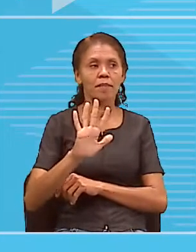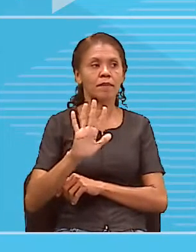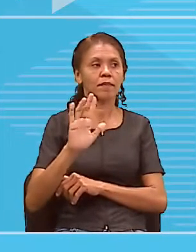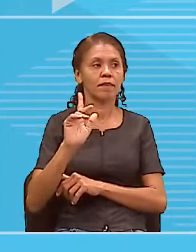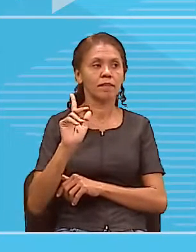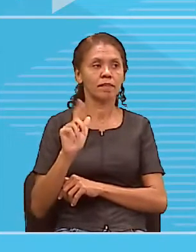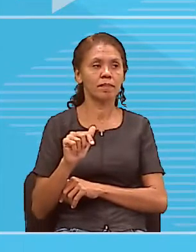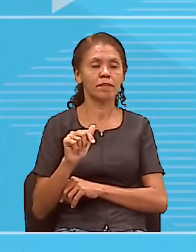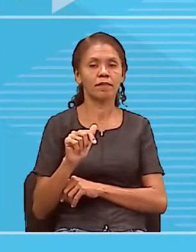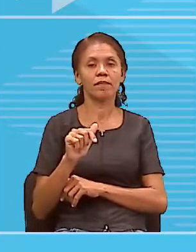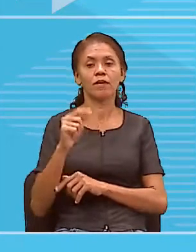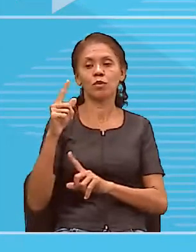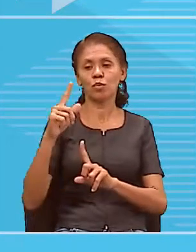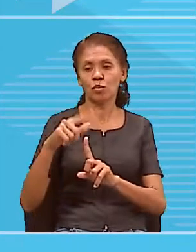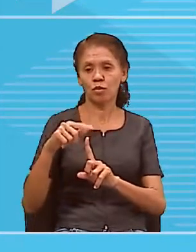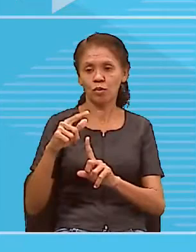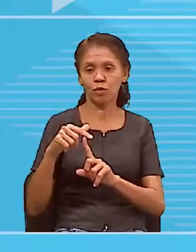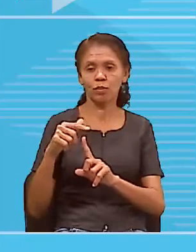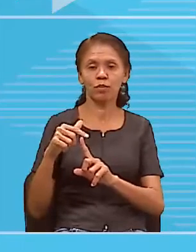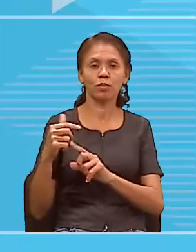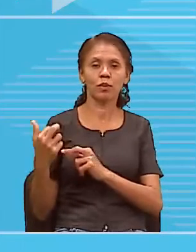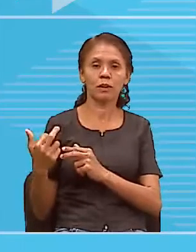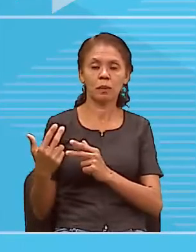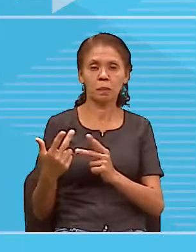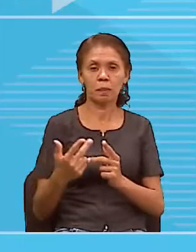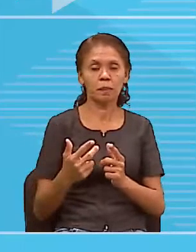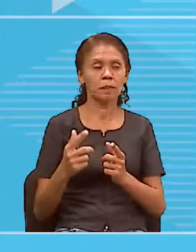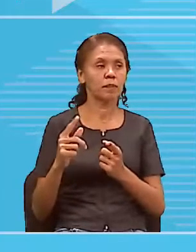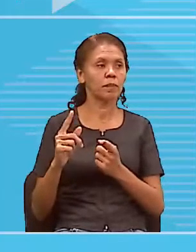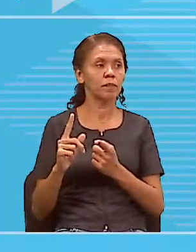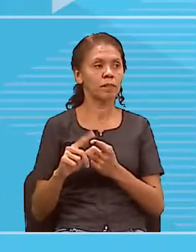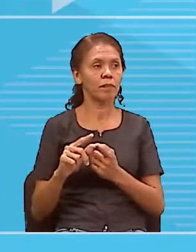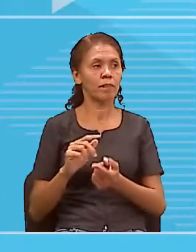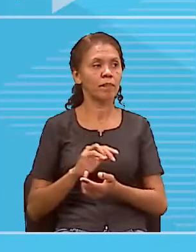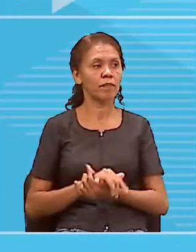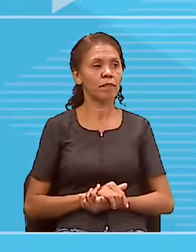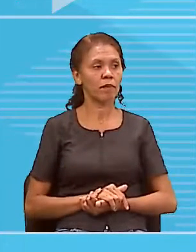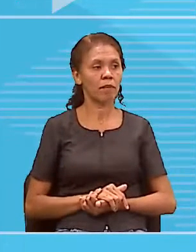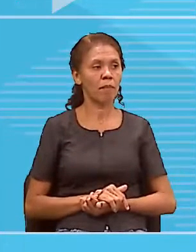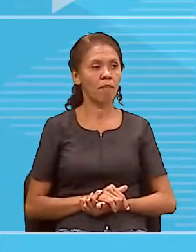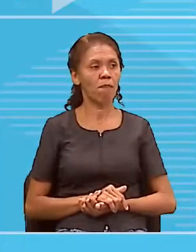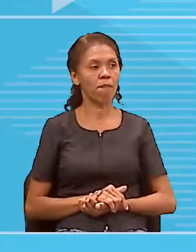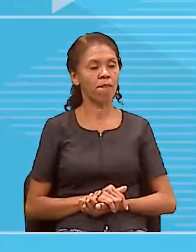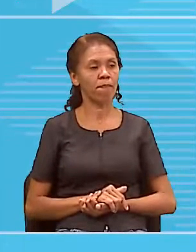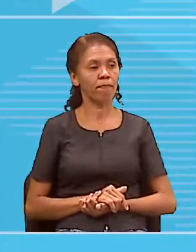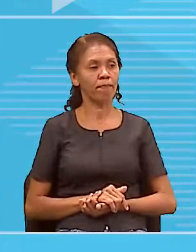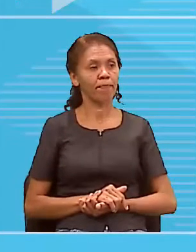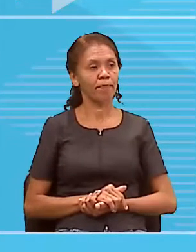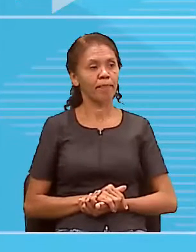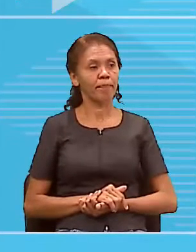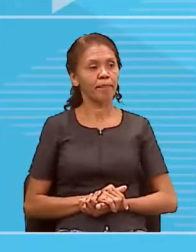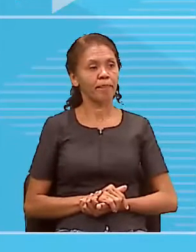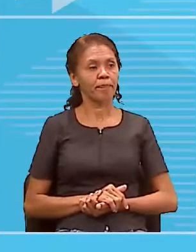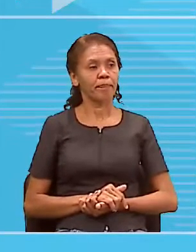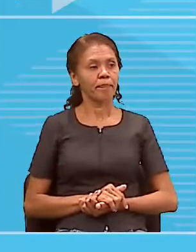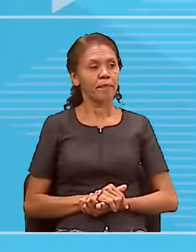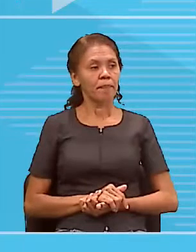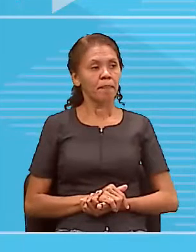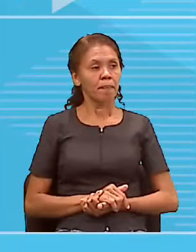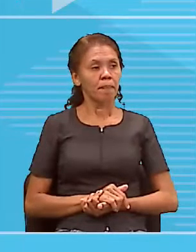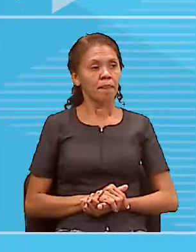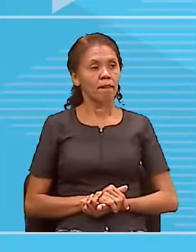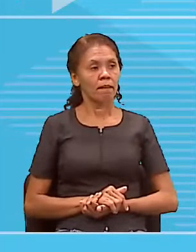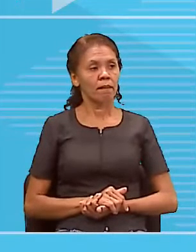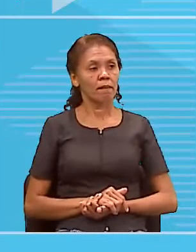sua forma né formar o seu sua dimensão o seu formato